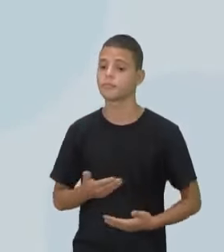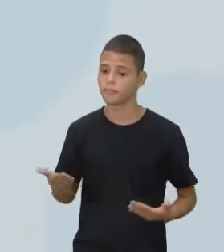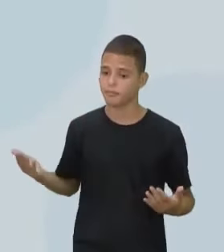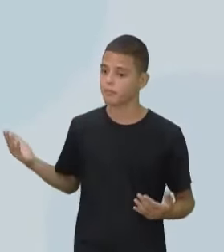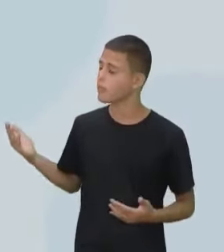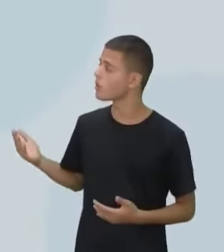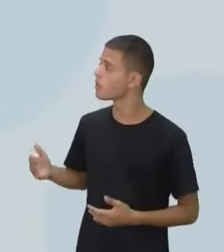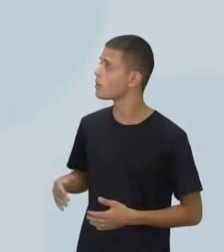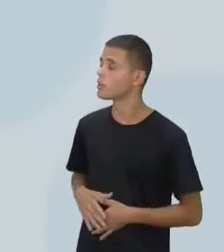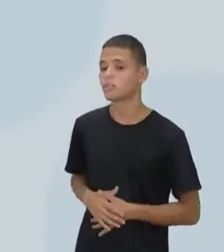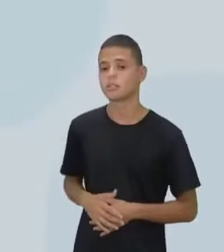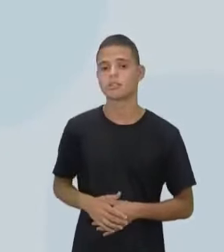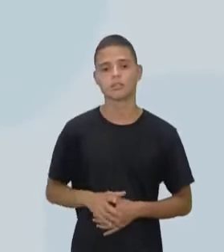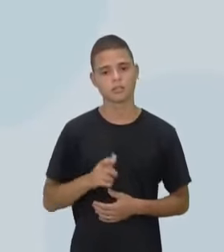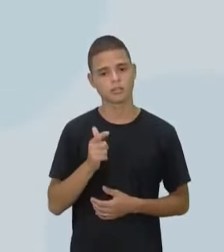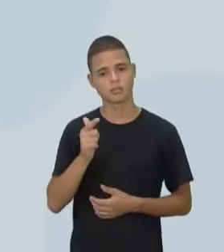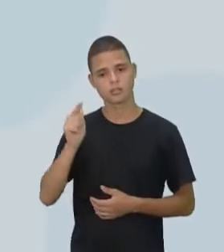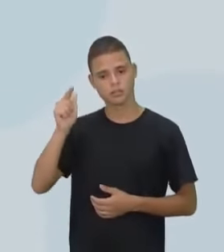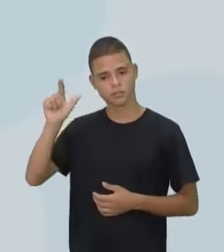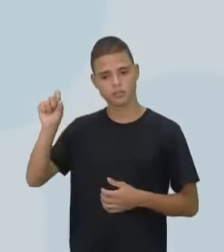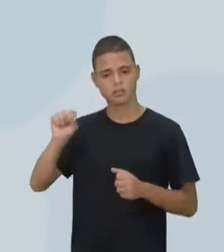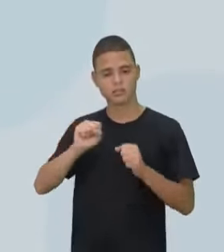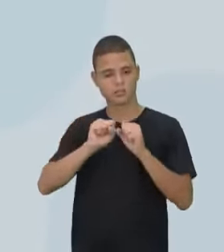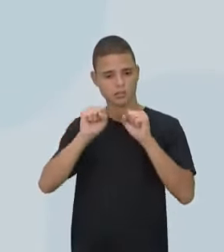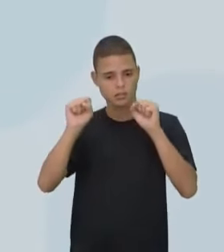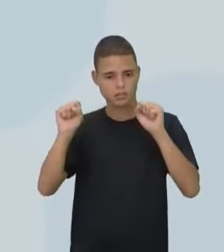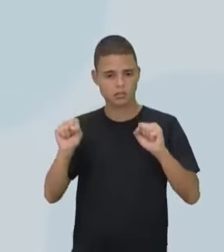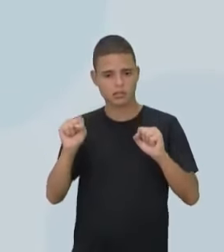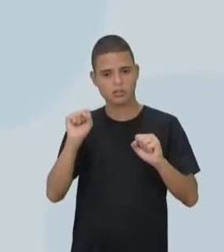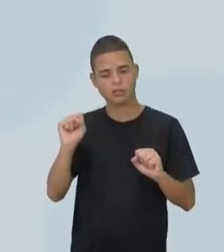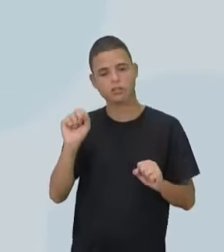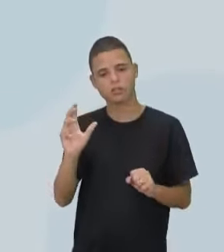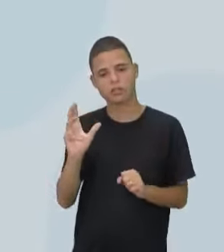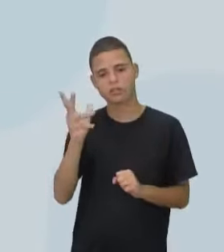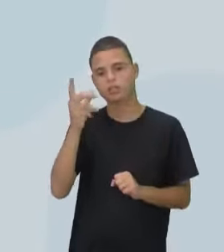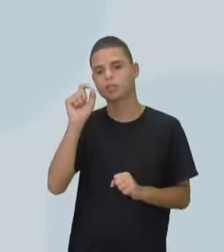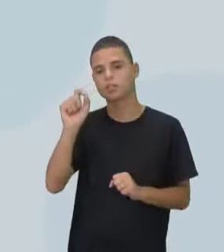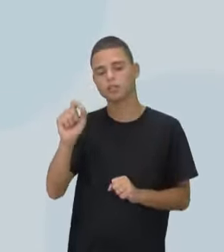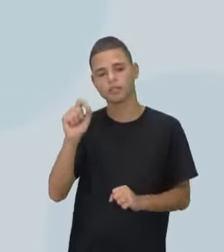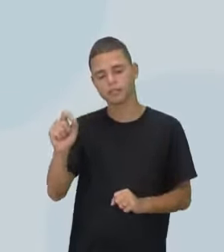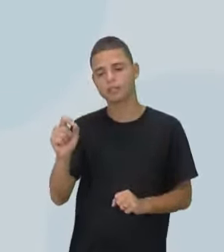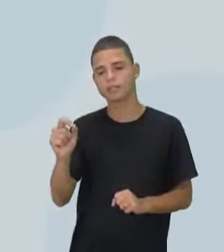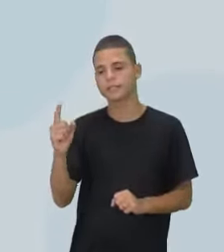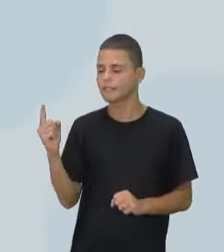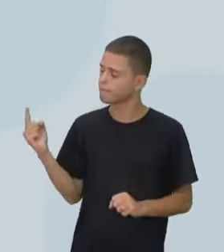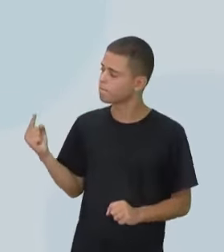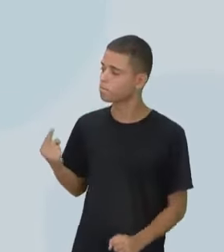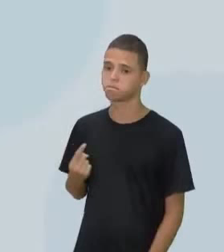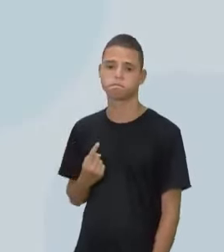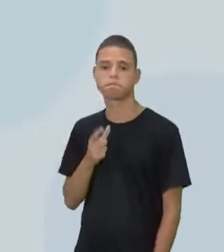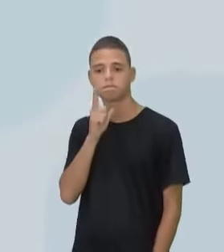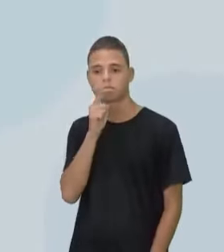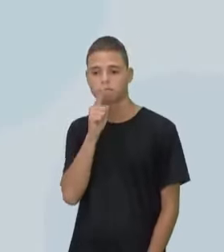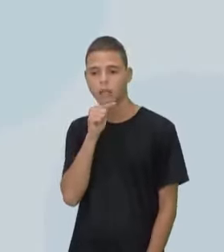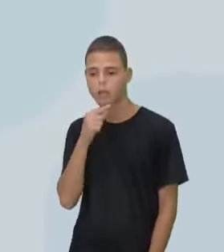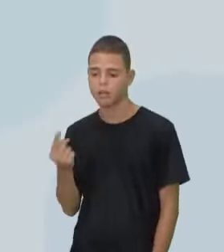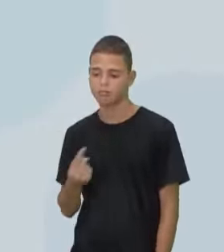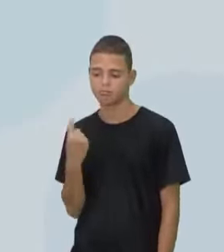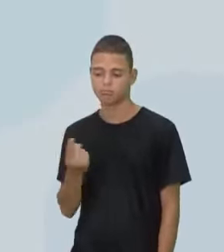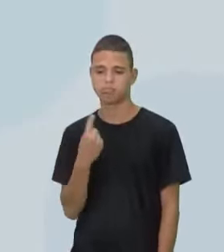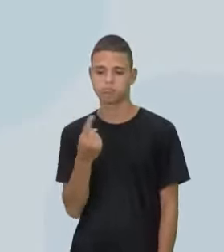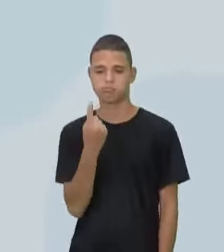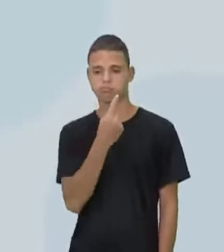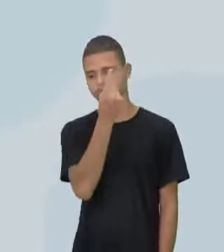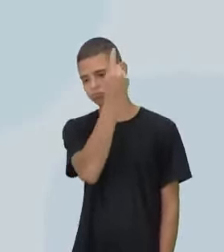E um outro grande sistema também que pode causar desastres são os ciclones. Tá? Então, nós temos os